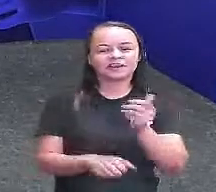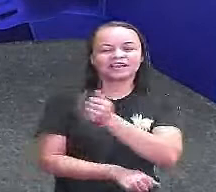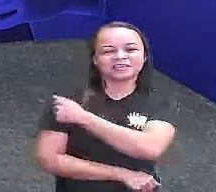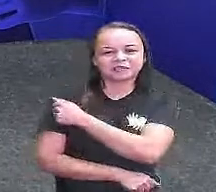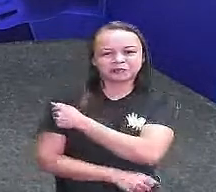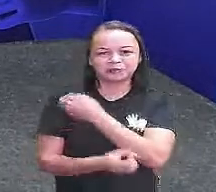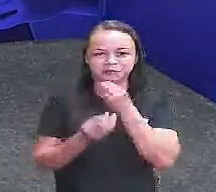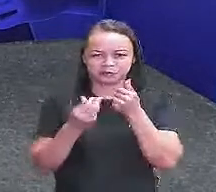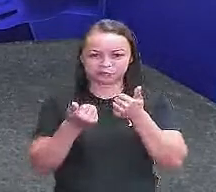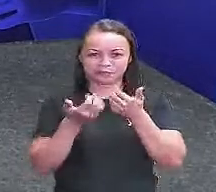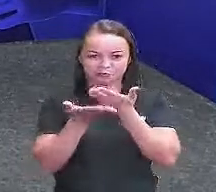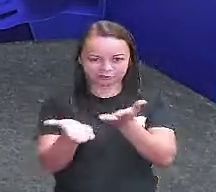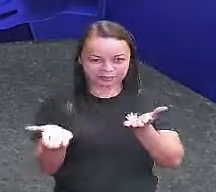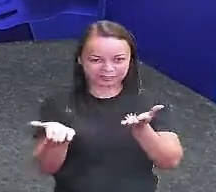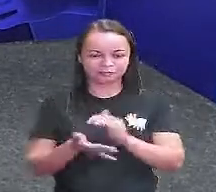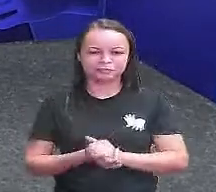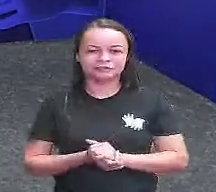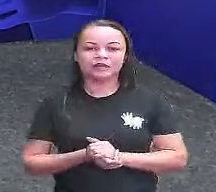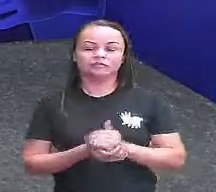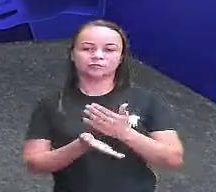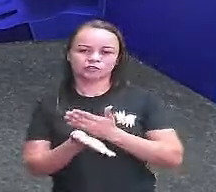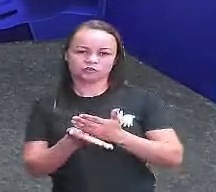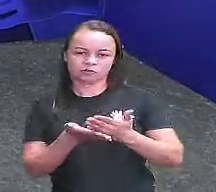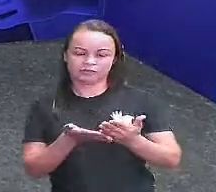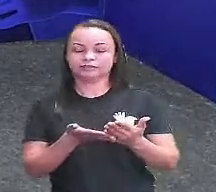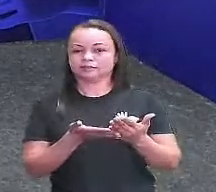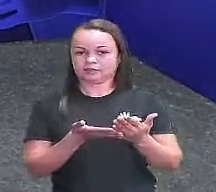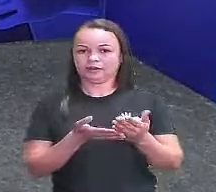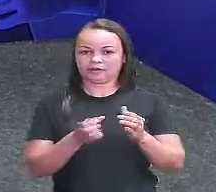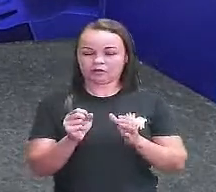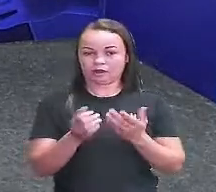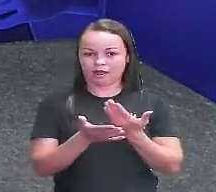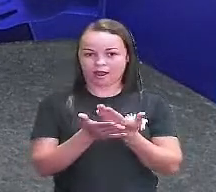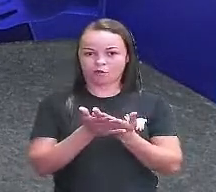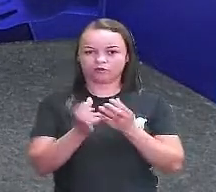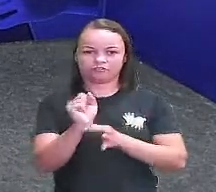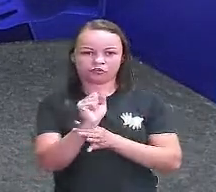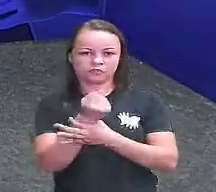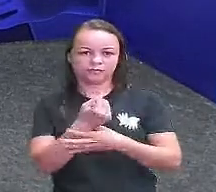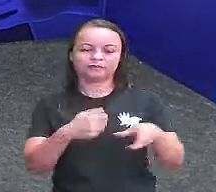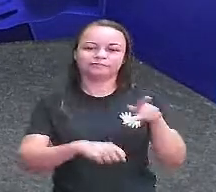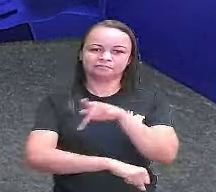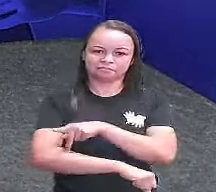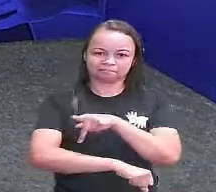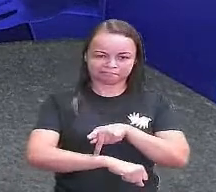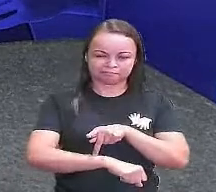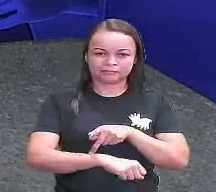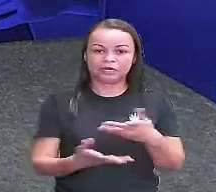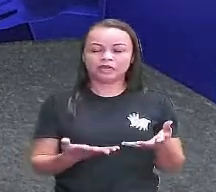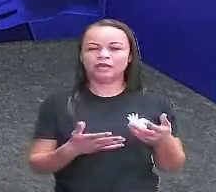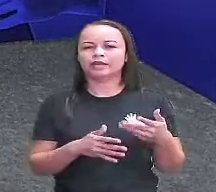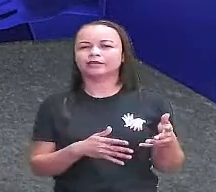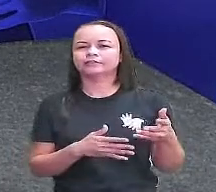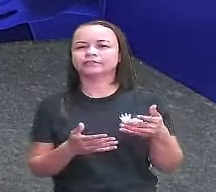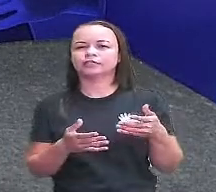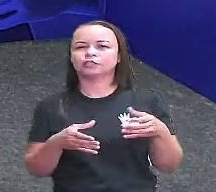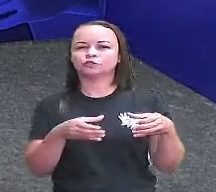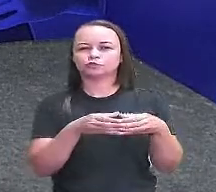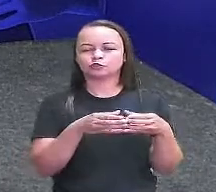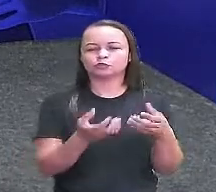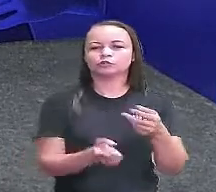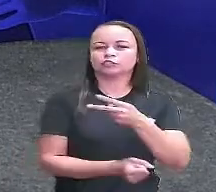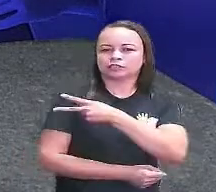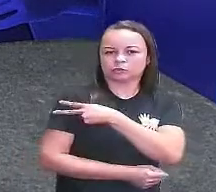bem com vocês? Vamos dar início à nossa aula de fortalecimento pedagógico, tá? Das turmas de segundo e terceiros